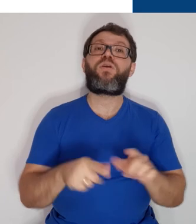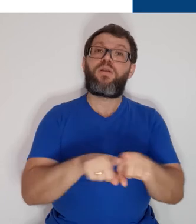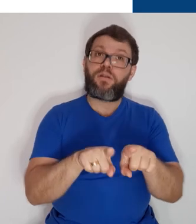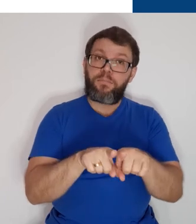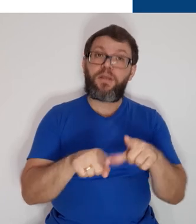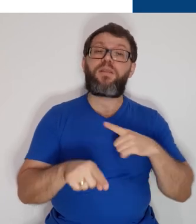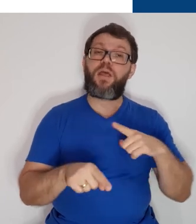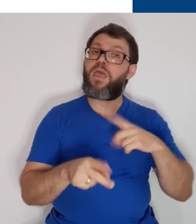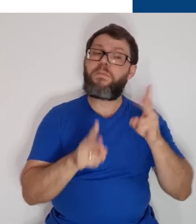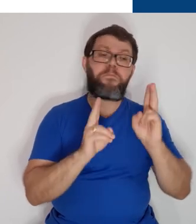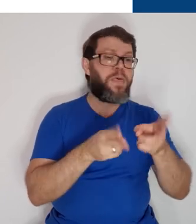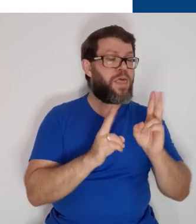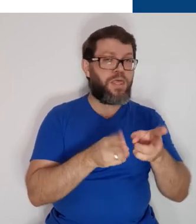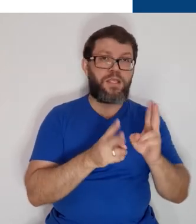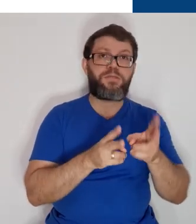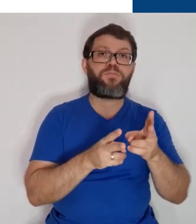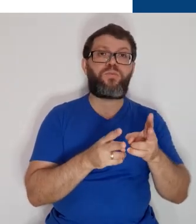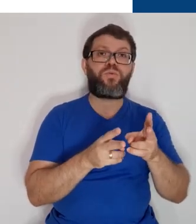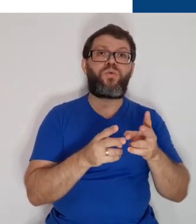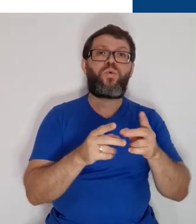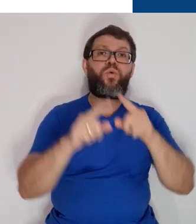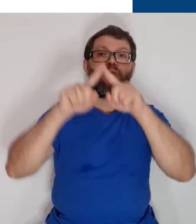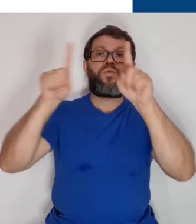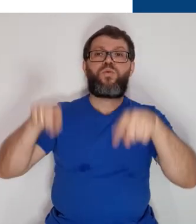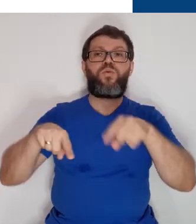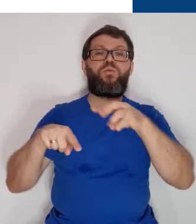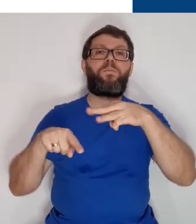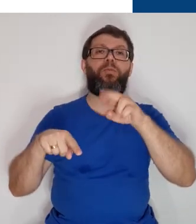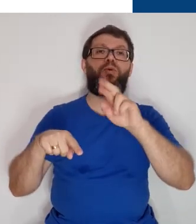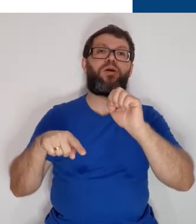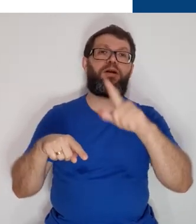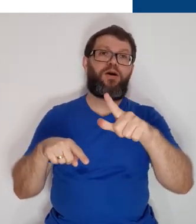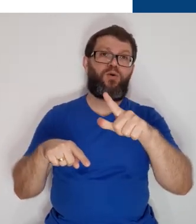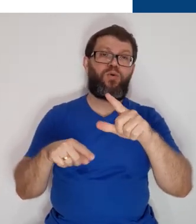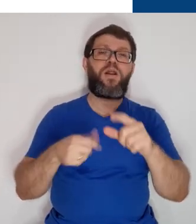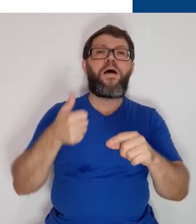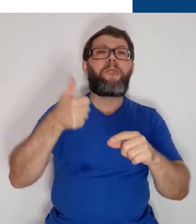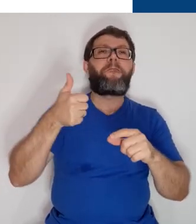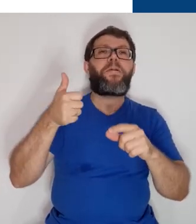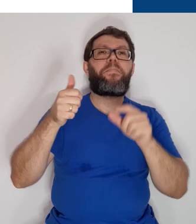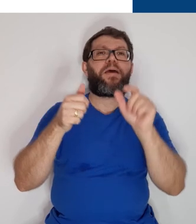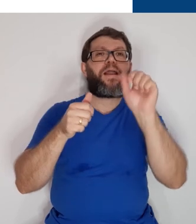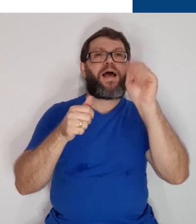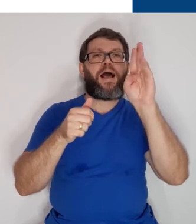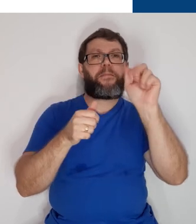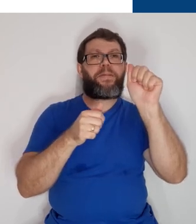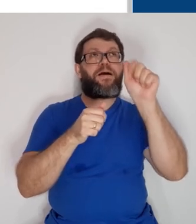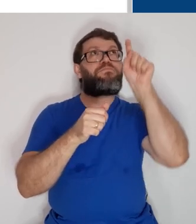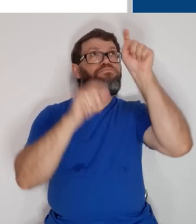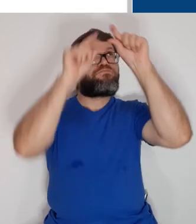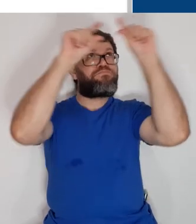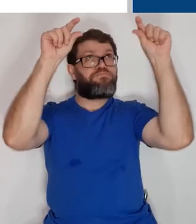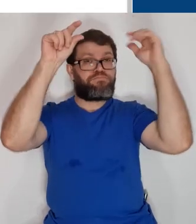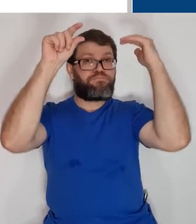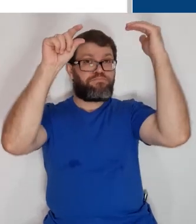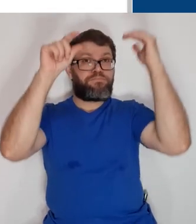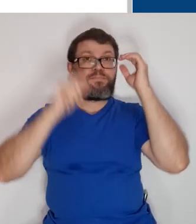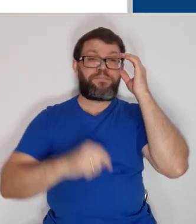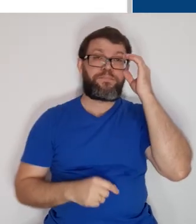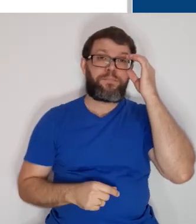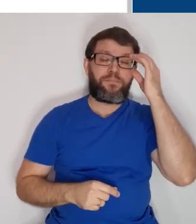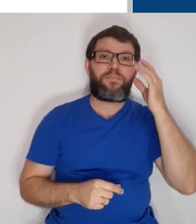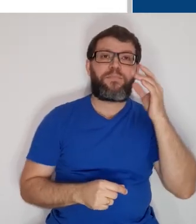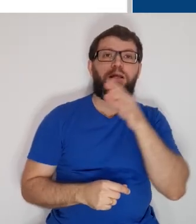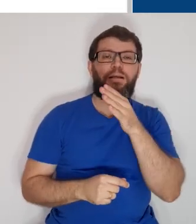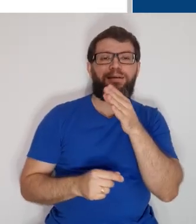pergunta Ah E também temos este mês no botão a partir do nosso mural que fica na nossa primeira aba no menu superior